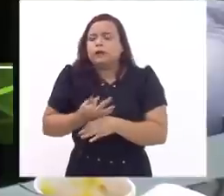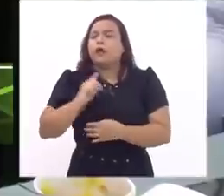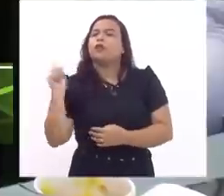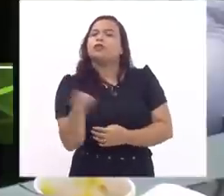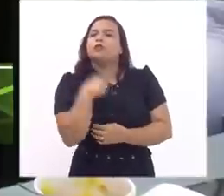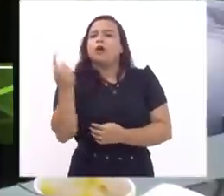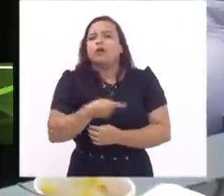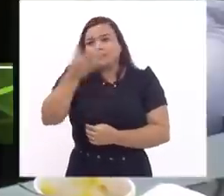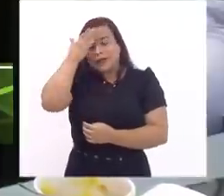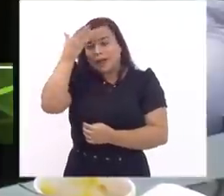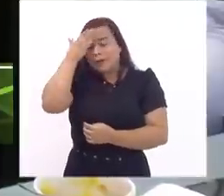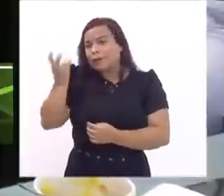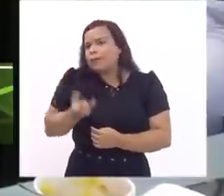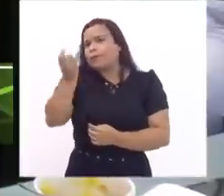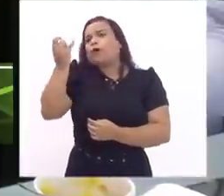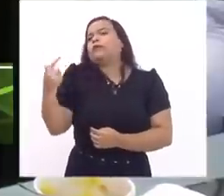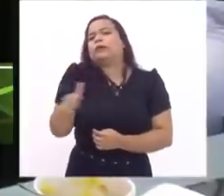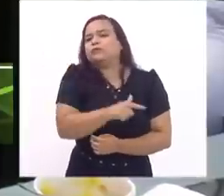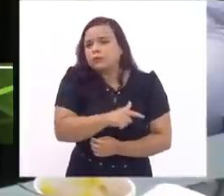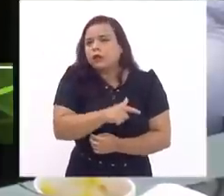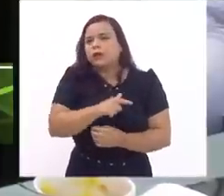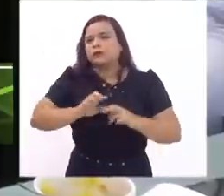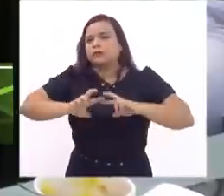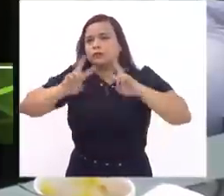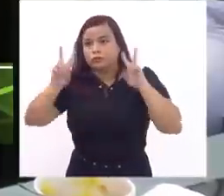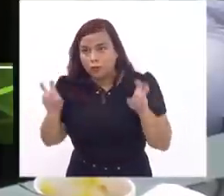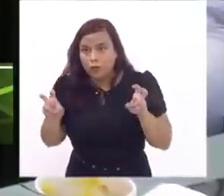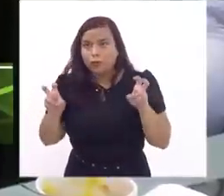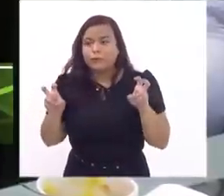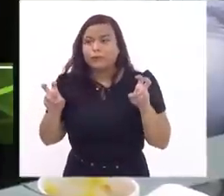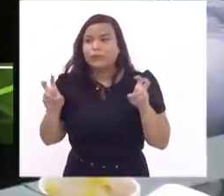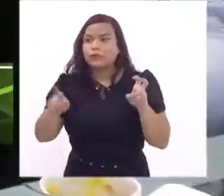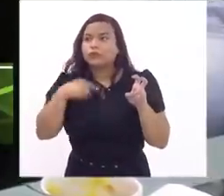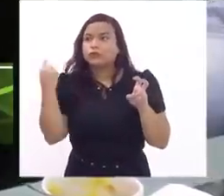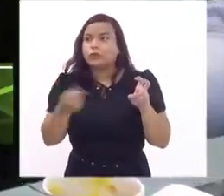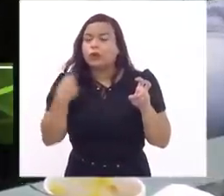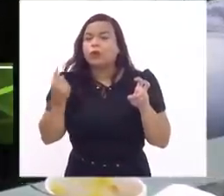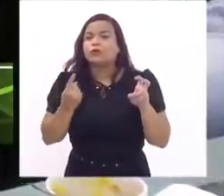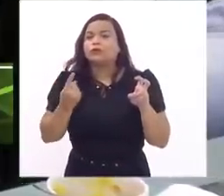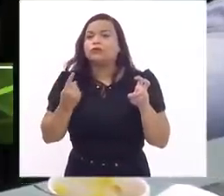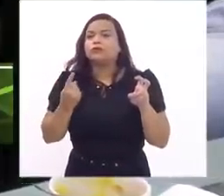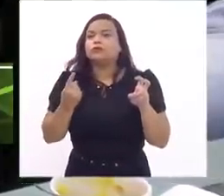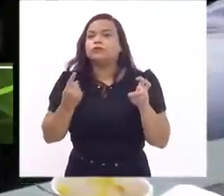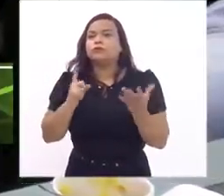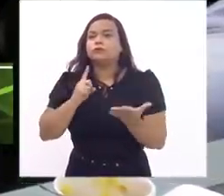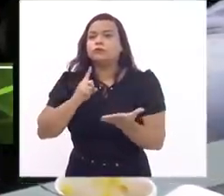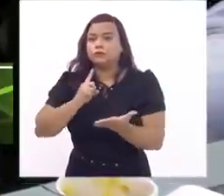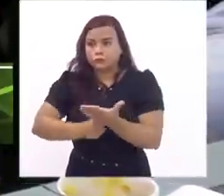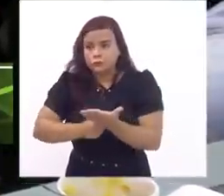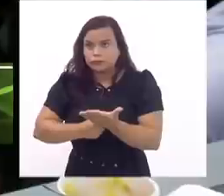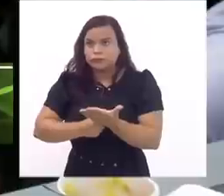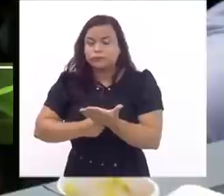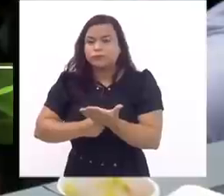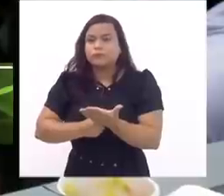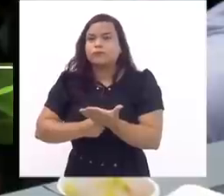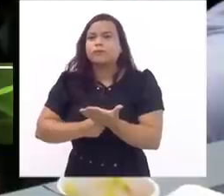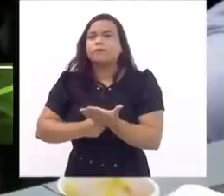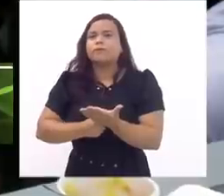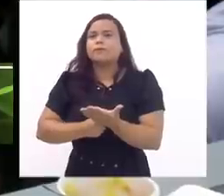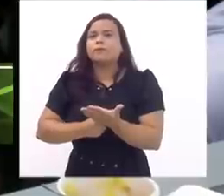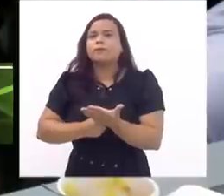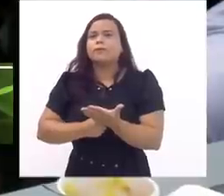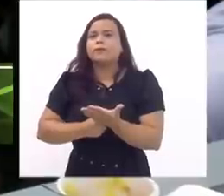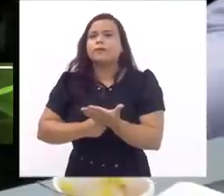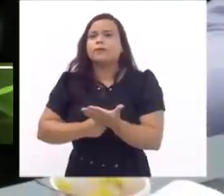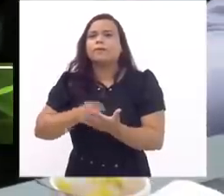irrelevante no sentido daquilo que a gente consegue pactuar em termos de sociedade hoje, uma vez que o